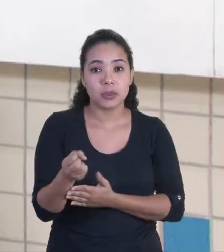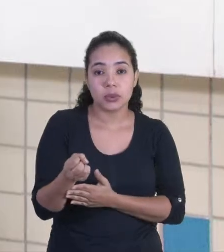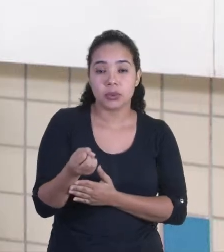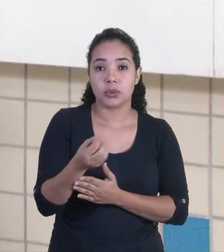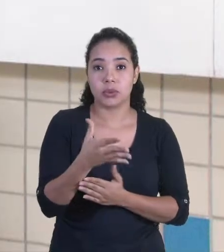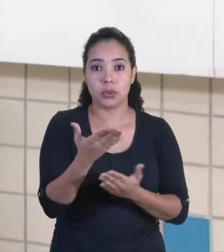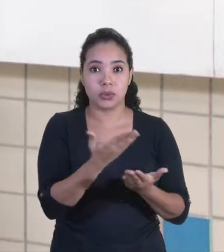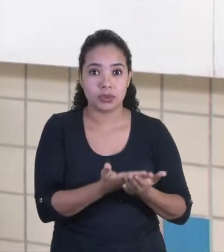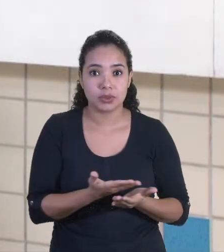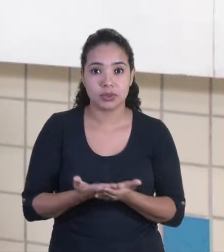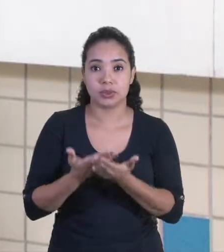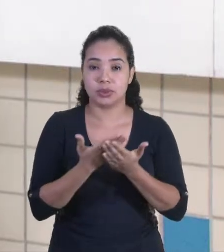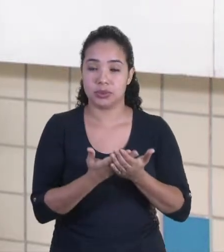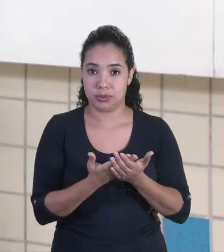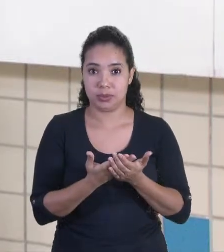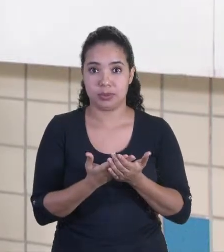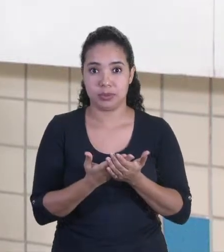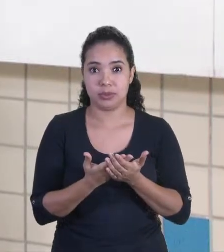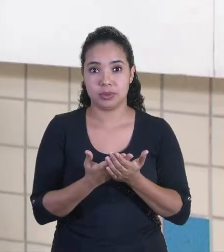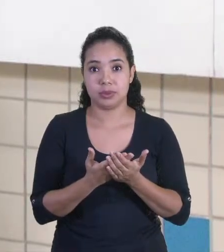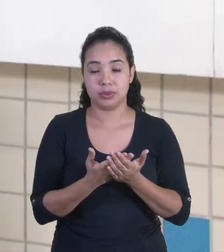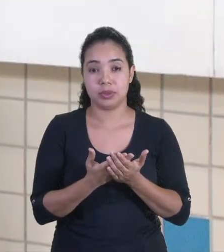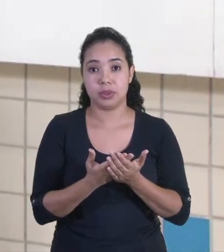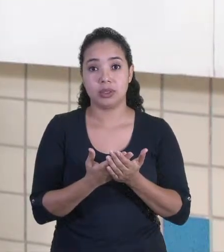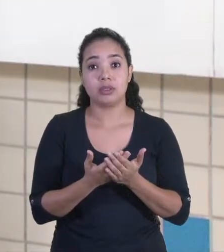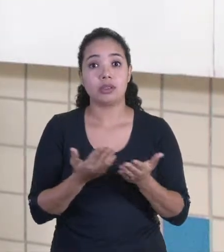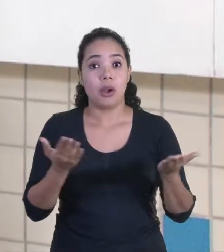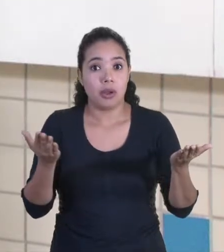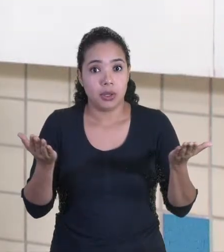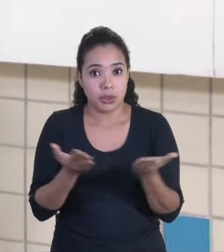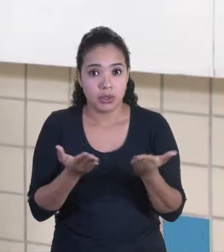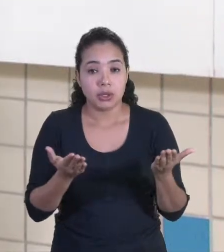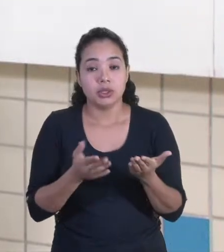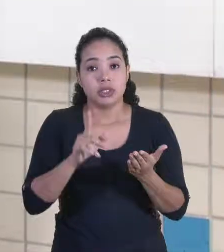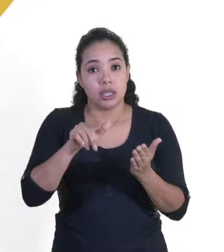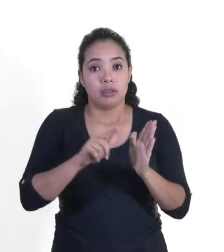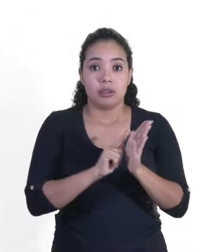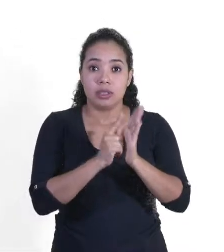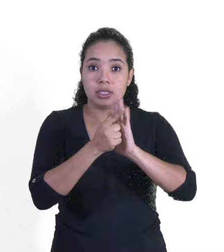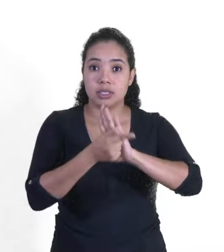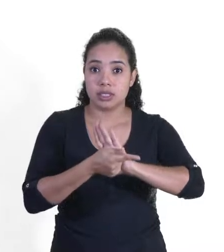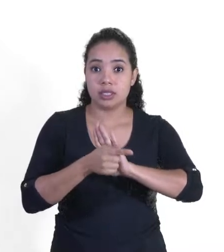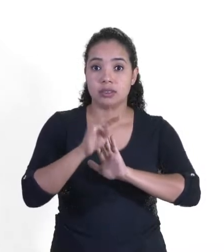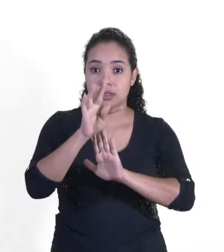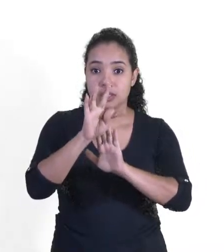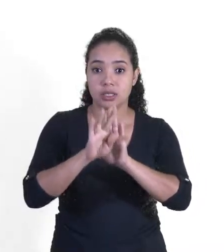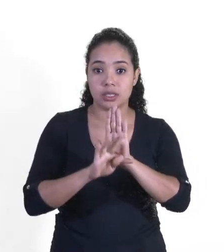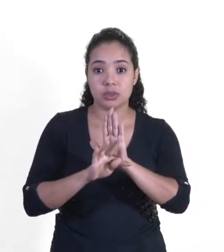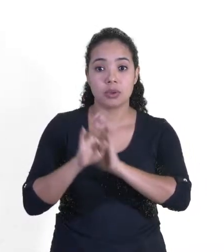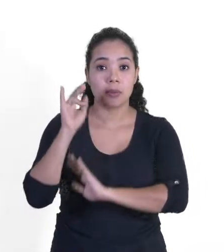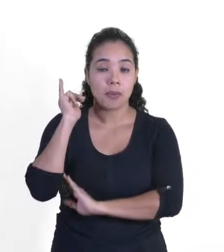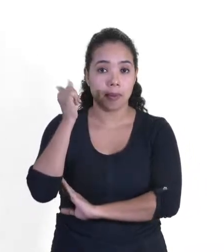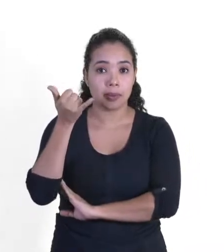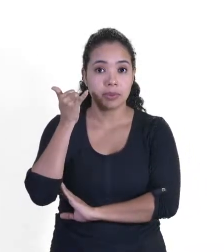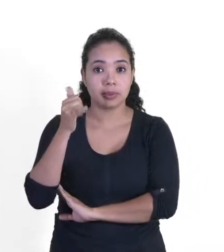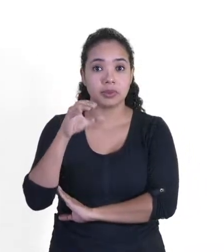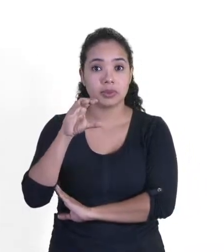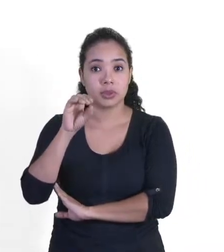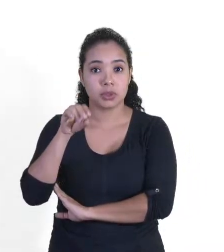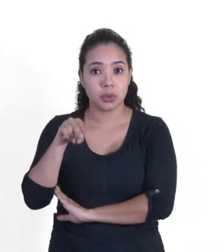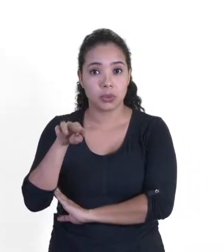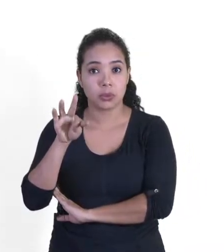de estudos. Neste bloco falaremos sobre o gênero textual conto. No